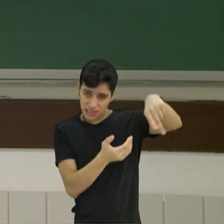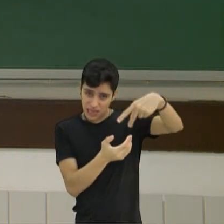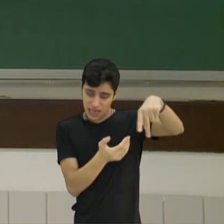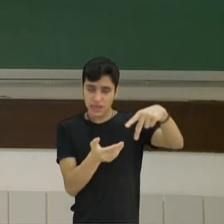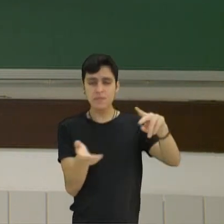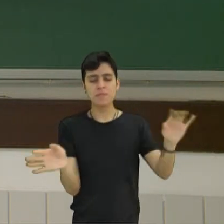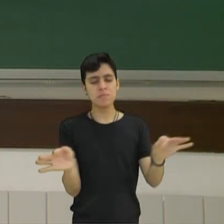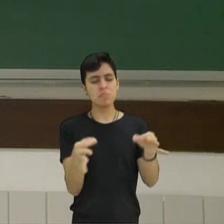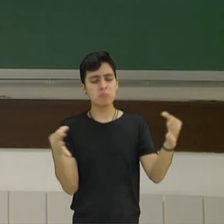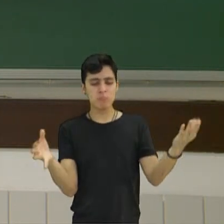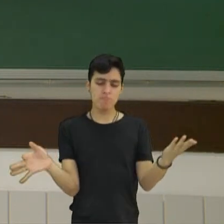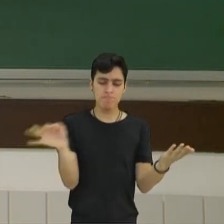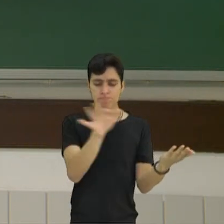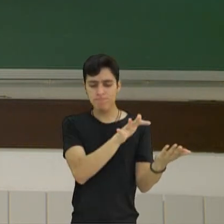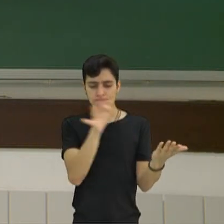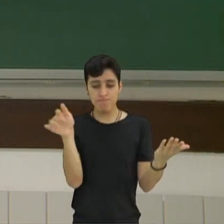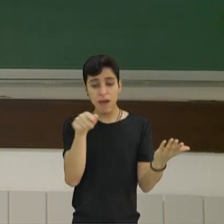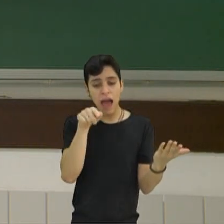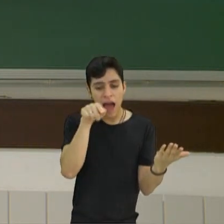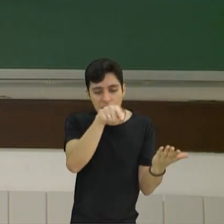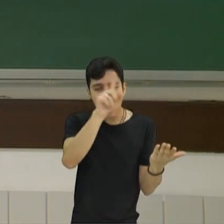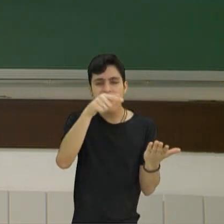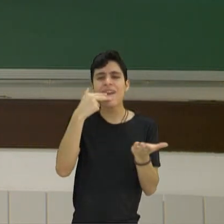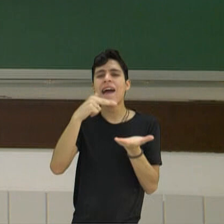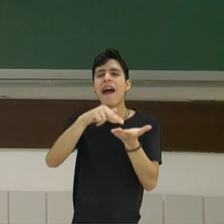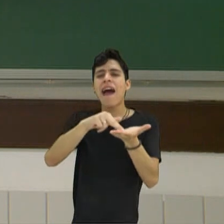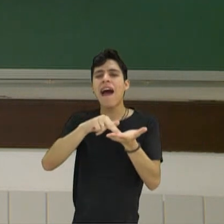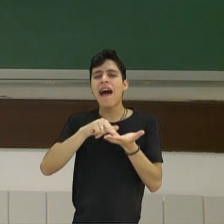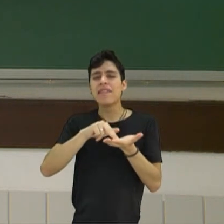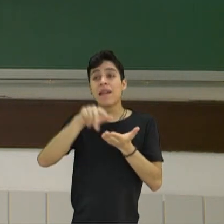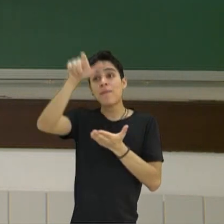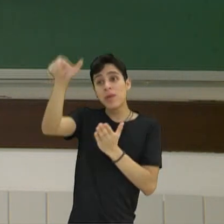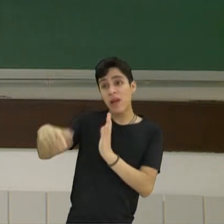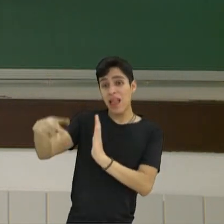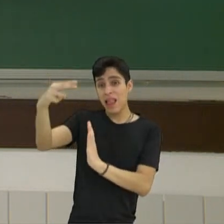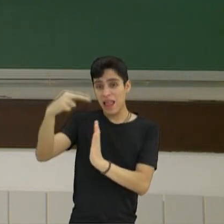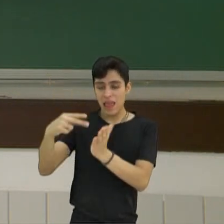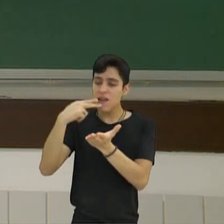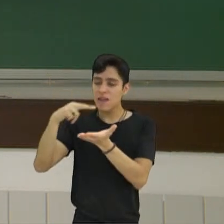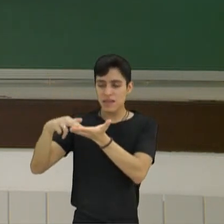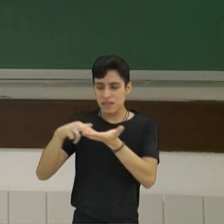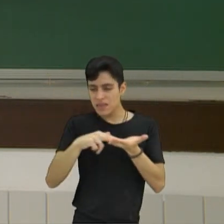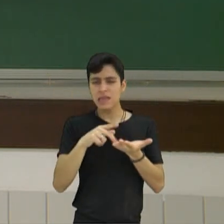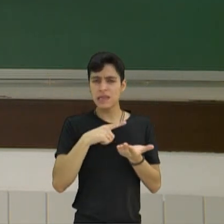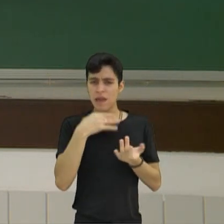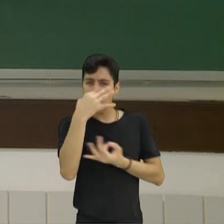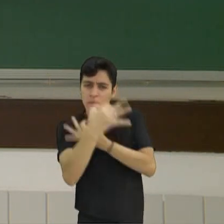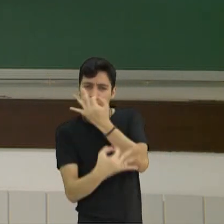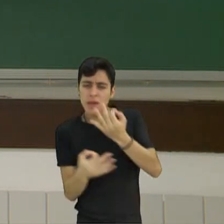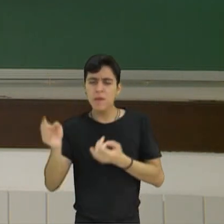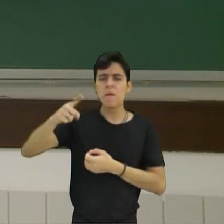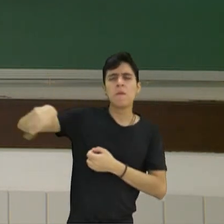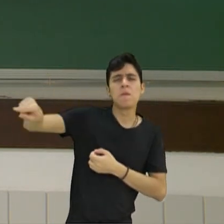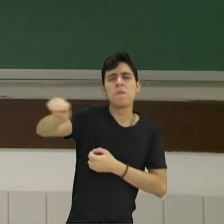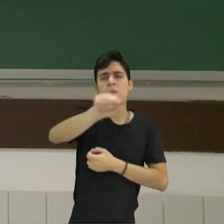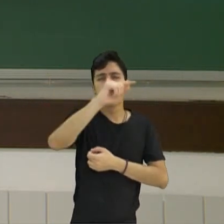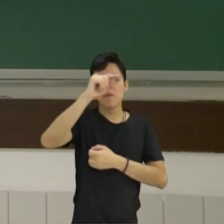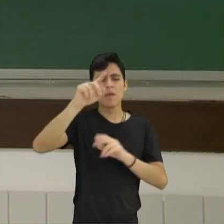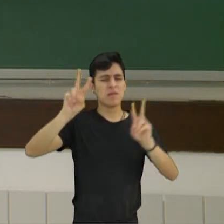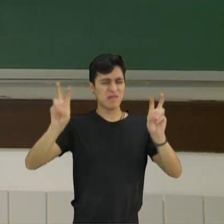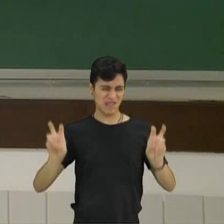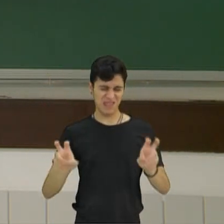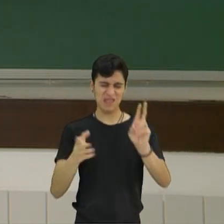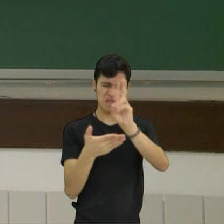seção, encontrar a carta do leitor, ou então comentários, opinião do leitor, painel. São